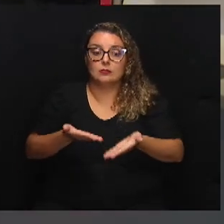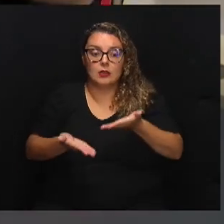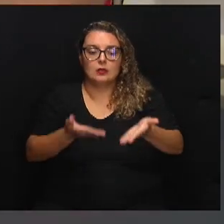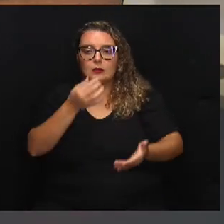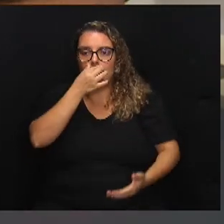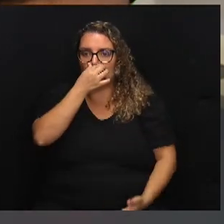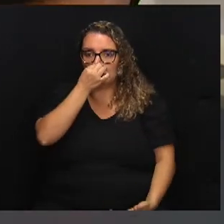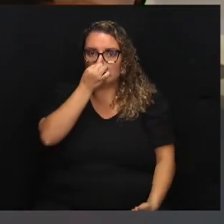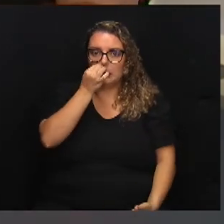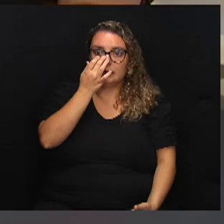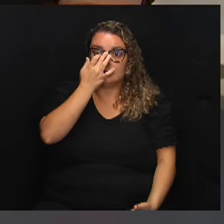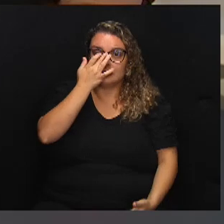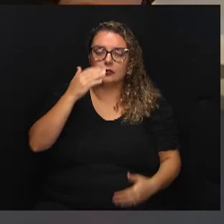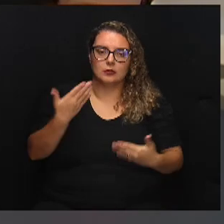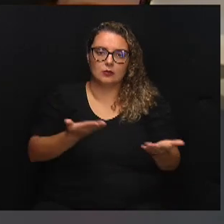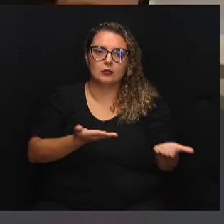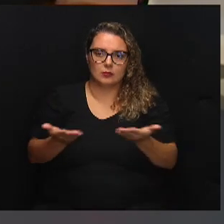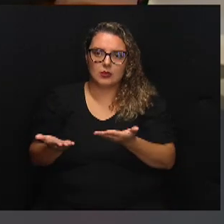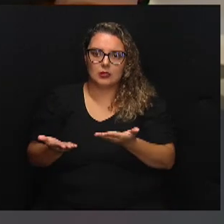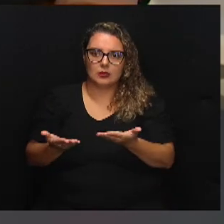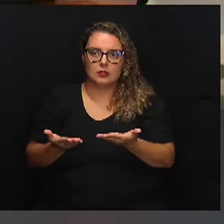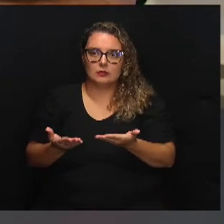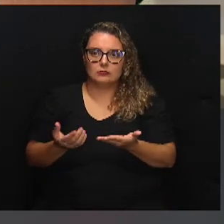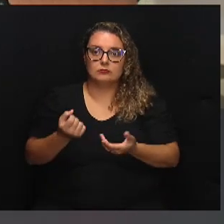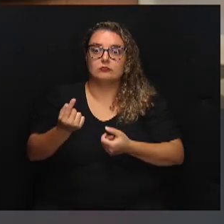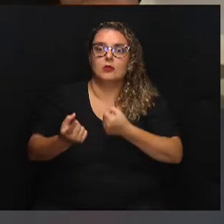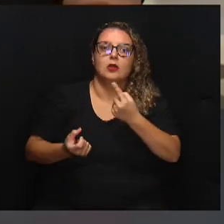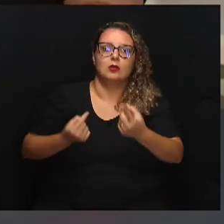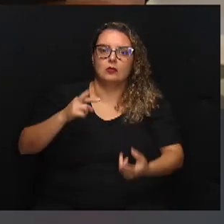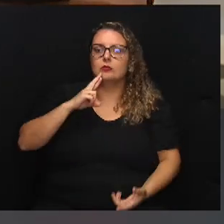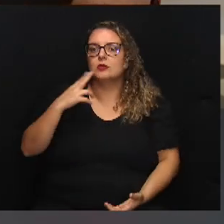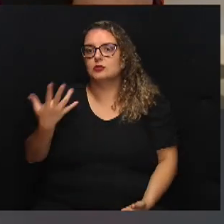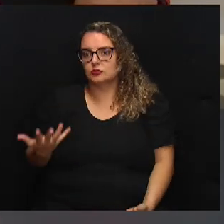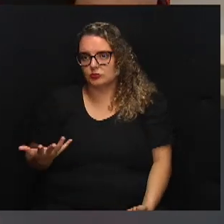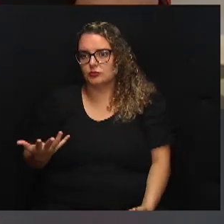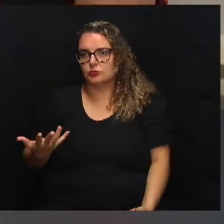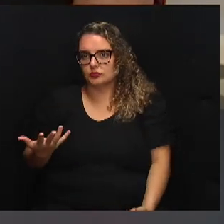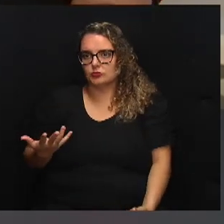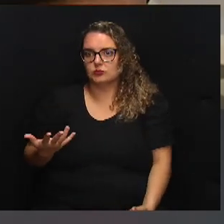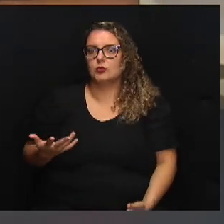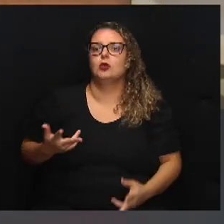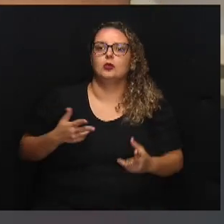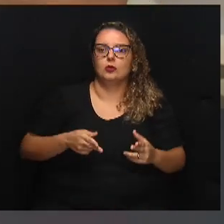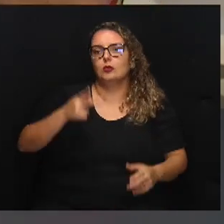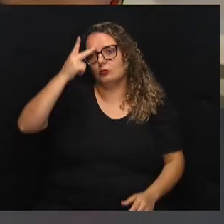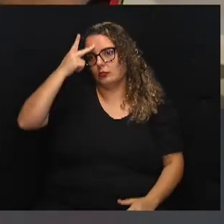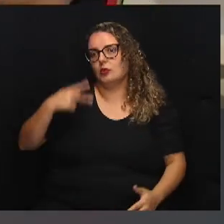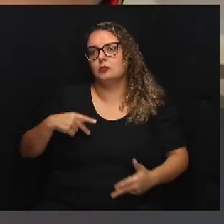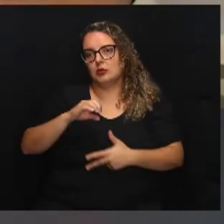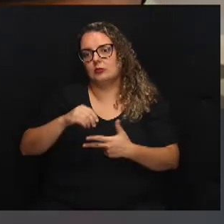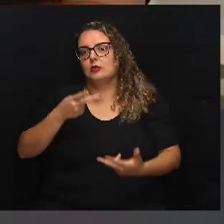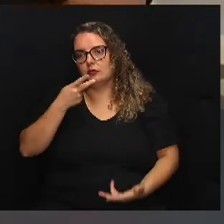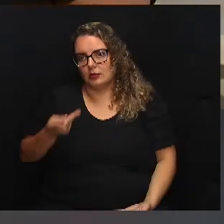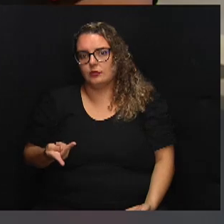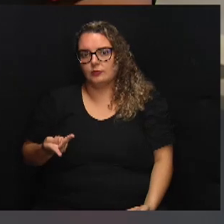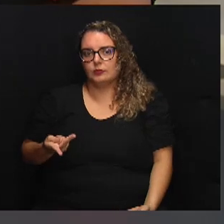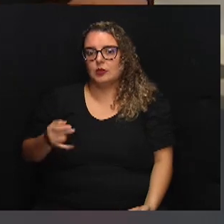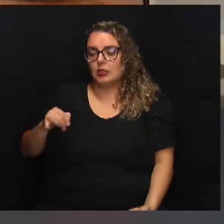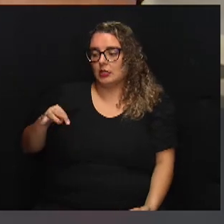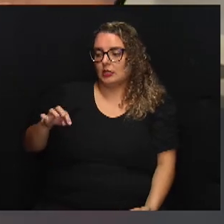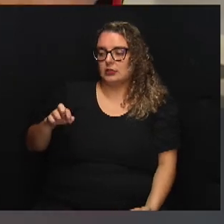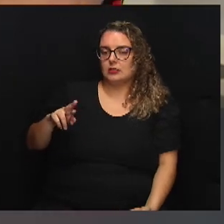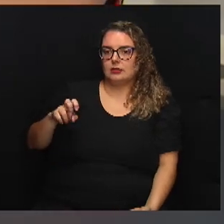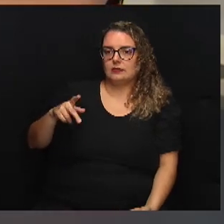qual ele deve apresentar aí determinadas soluções, ou como o próprio Enem gosta de dizer, determinadas